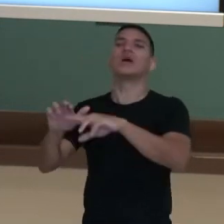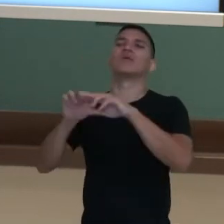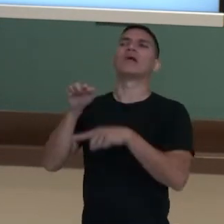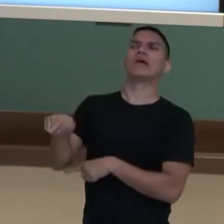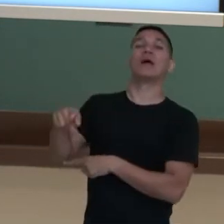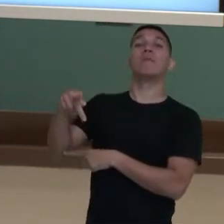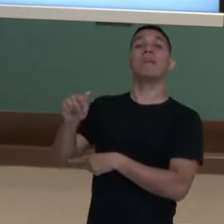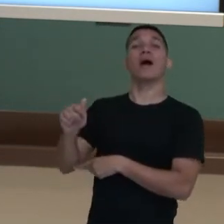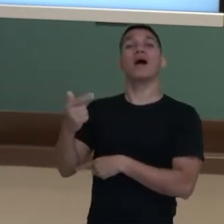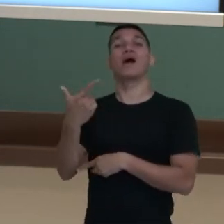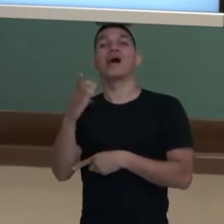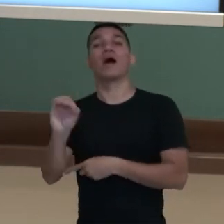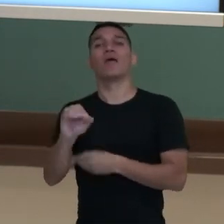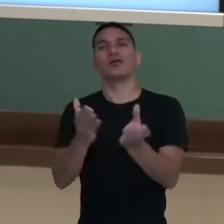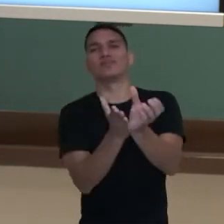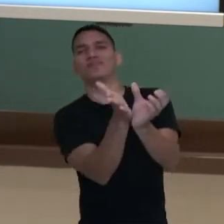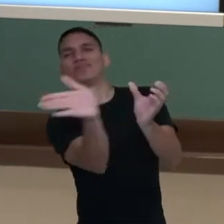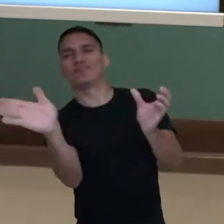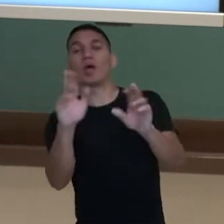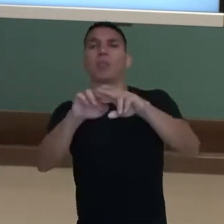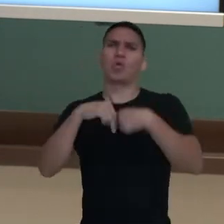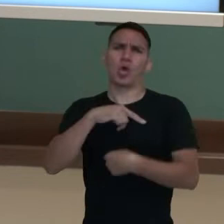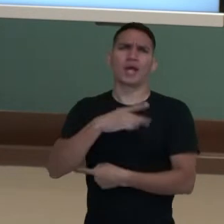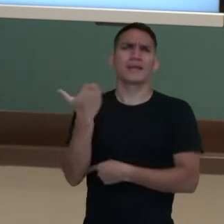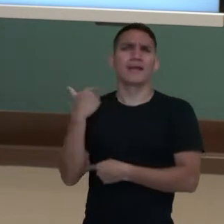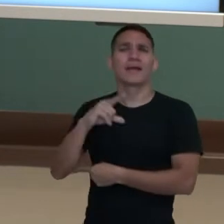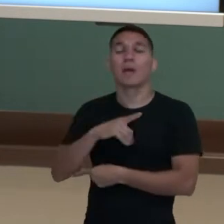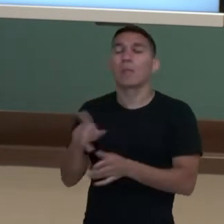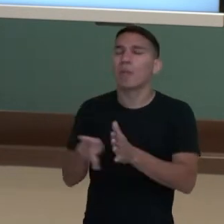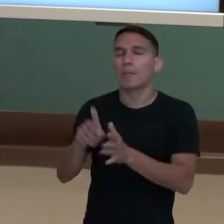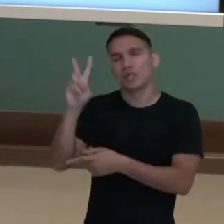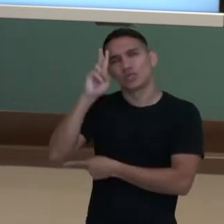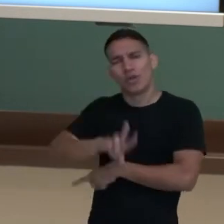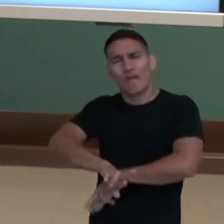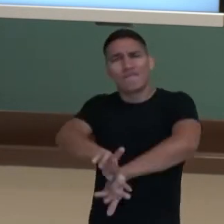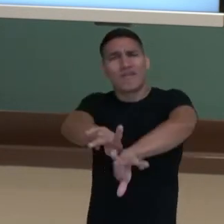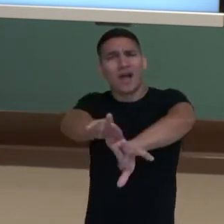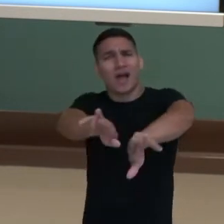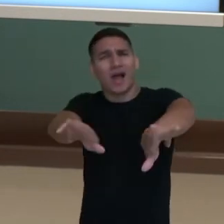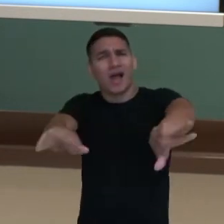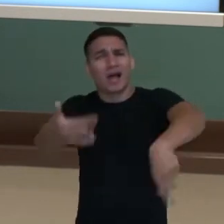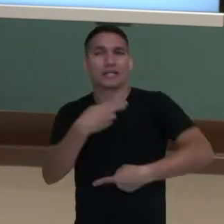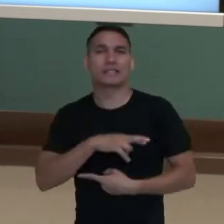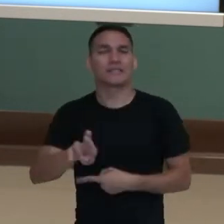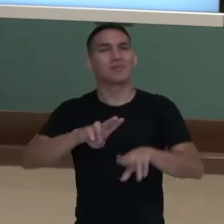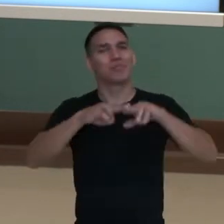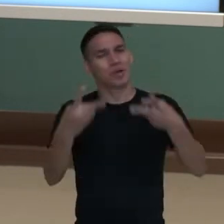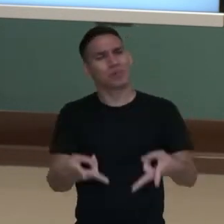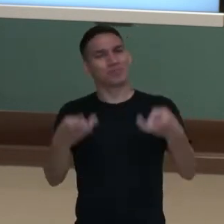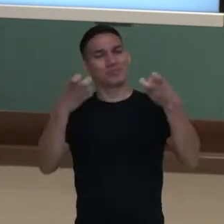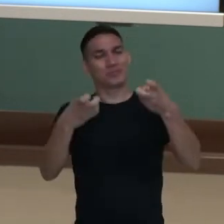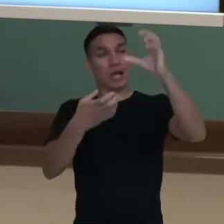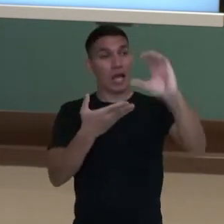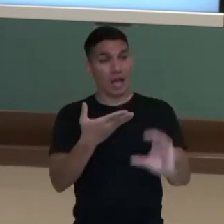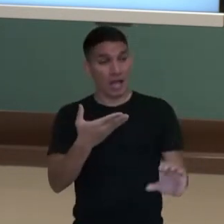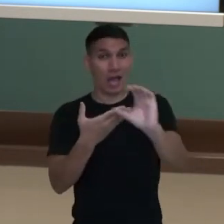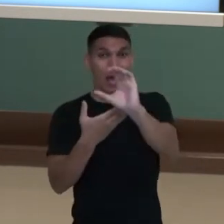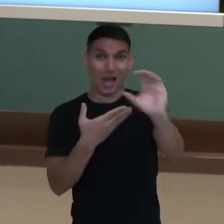existem e existiam sempre na história humana diversas religiões. Então a gente vê uma cruzada católica